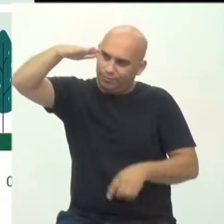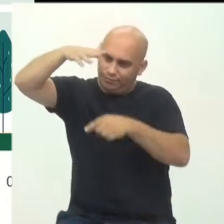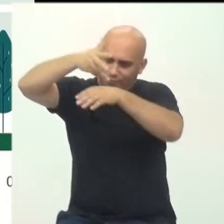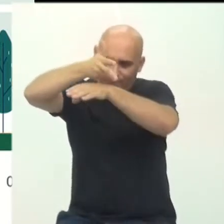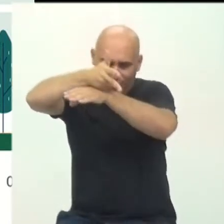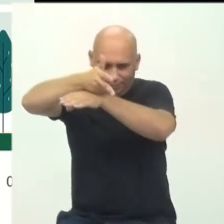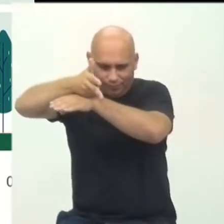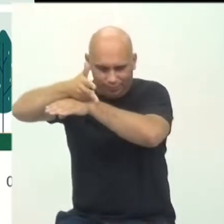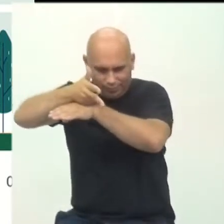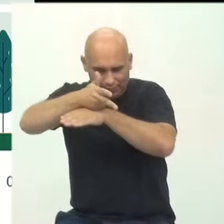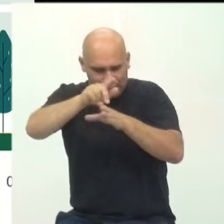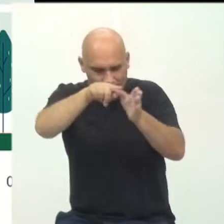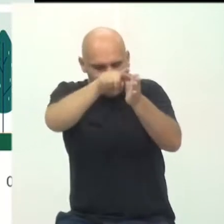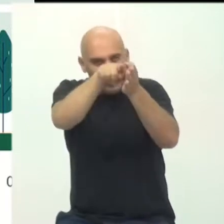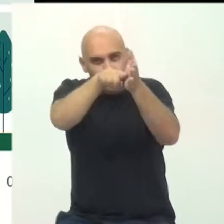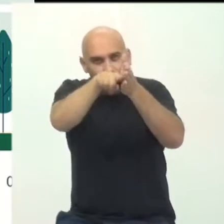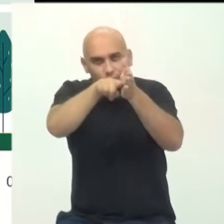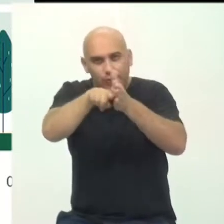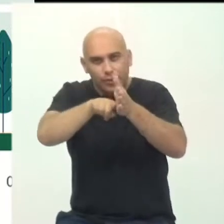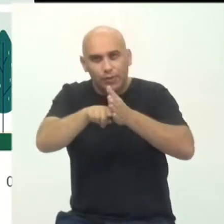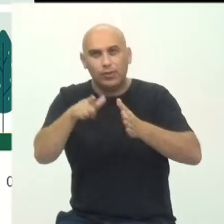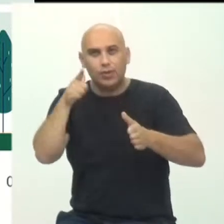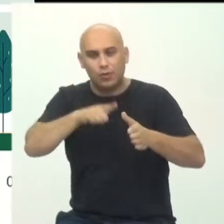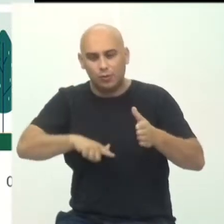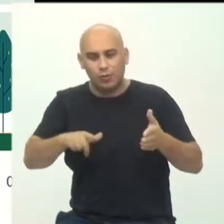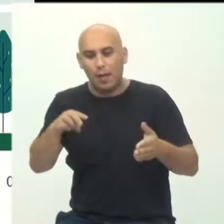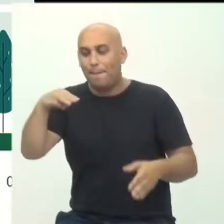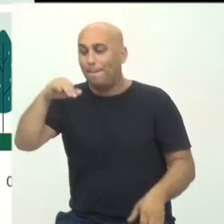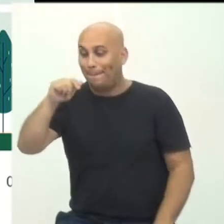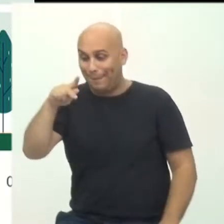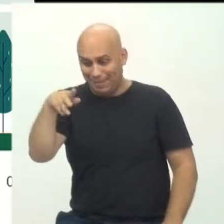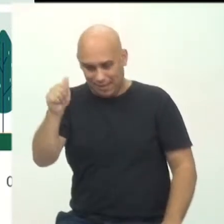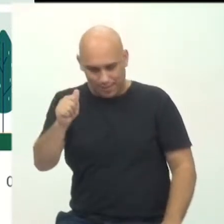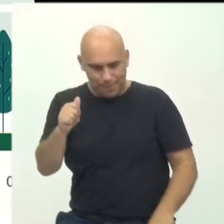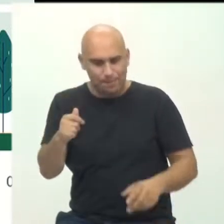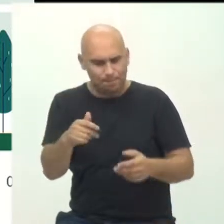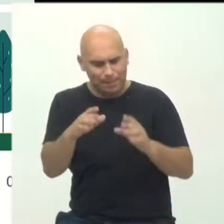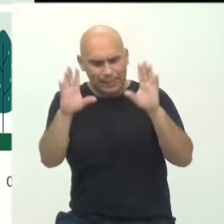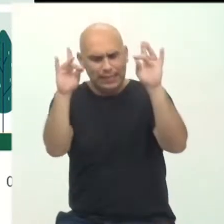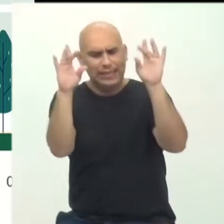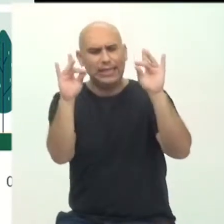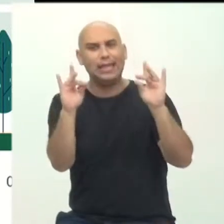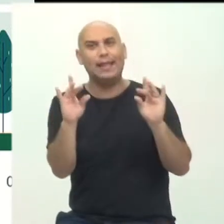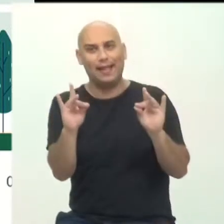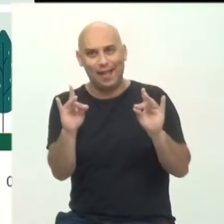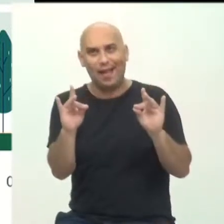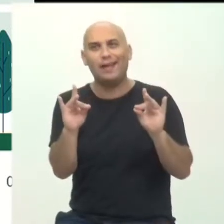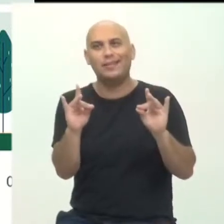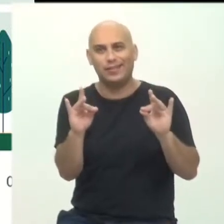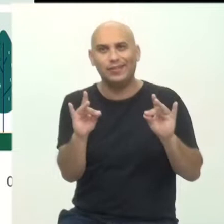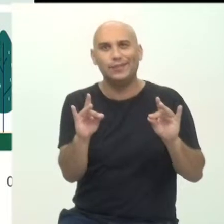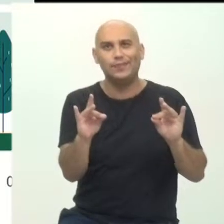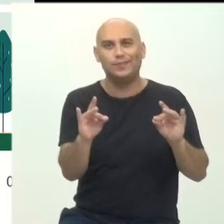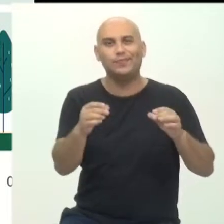e aí onde a gente teve um mapa muito, muito rico em detalhes para fazer toda essa